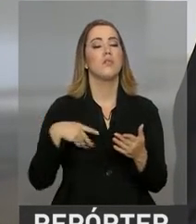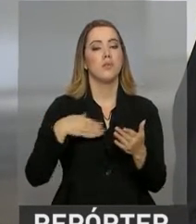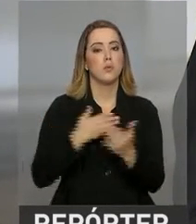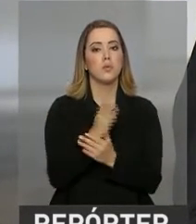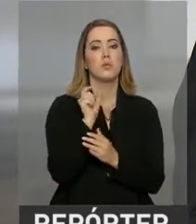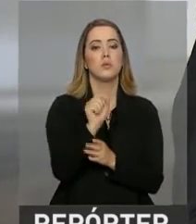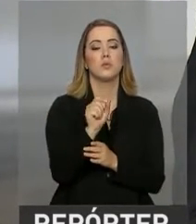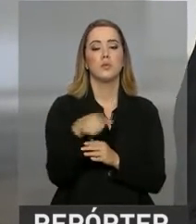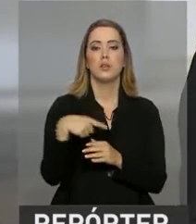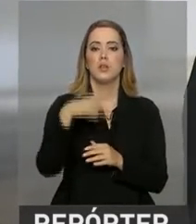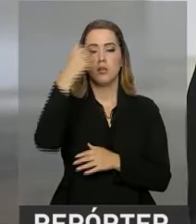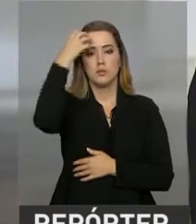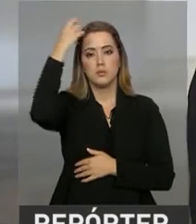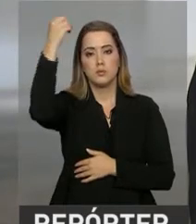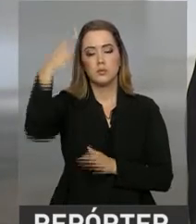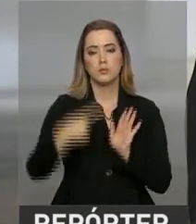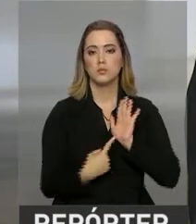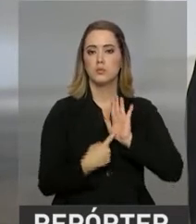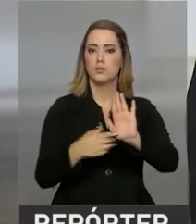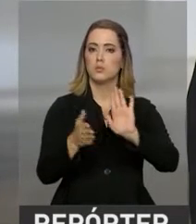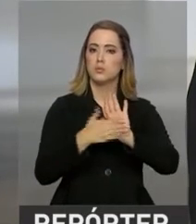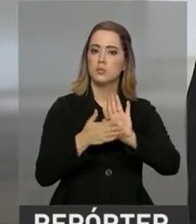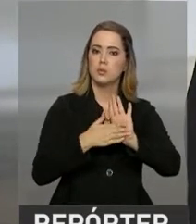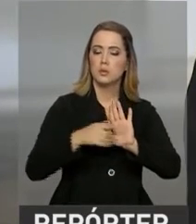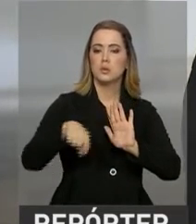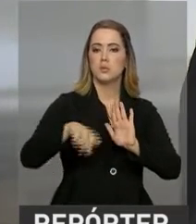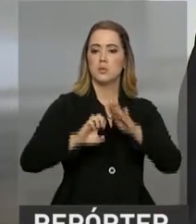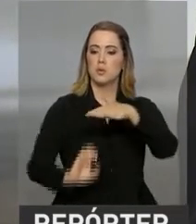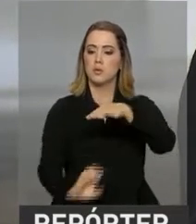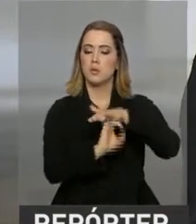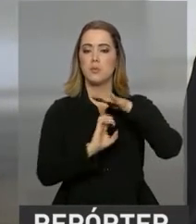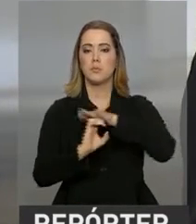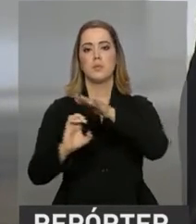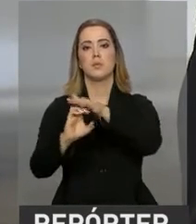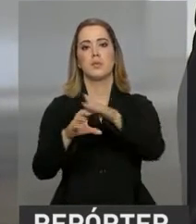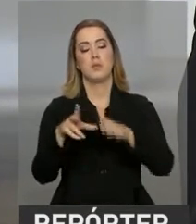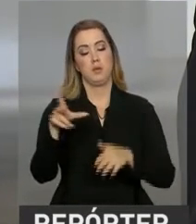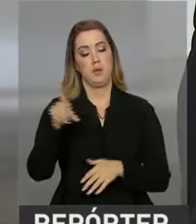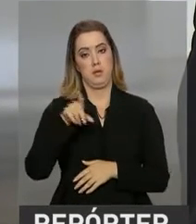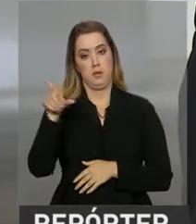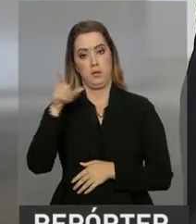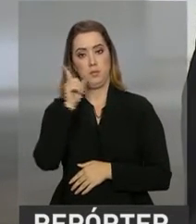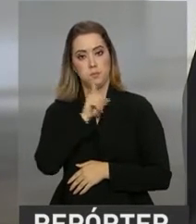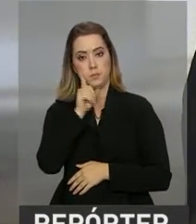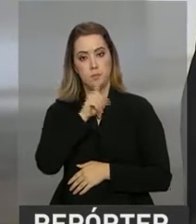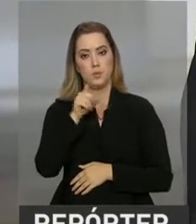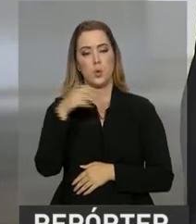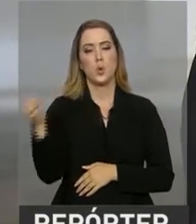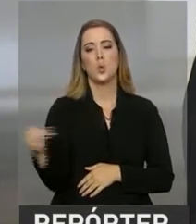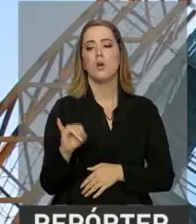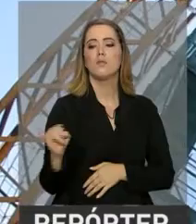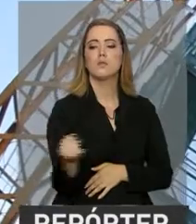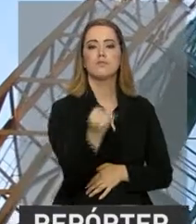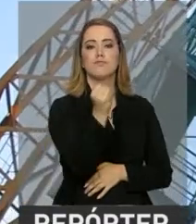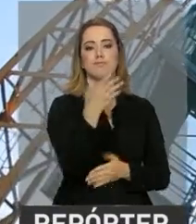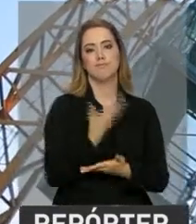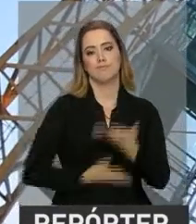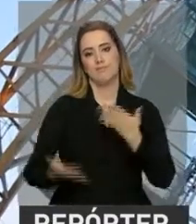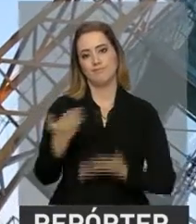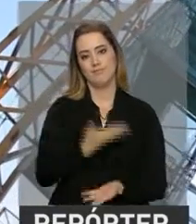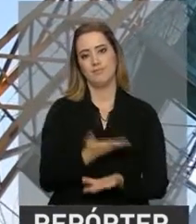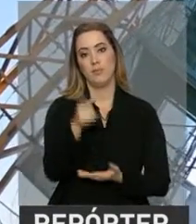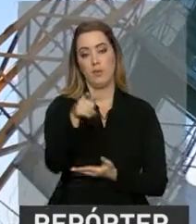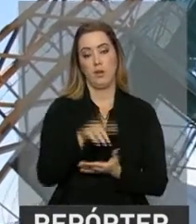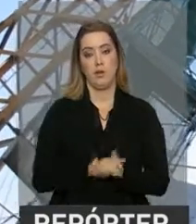viagem para mostrar a investidores norte-americanos novas oportunidades de negócios no brasil são oportunidades